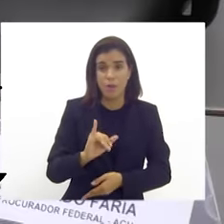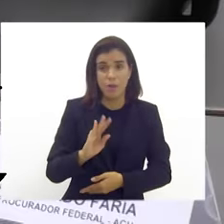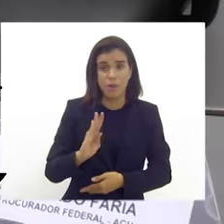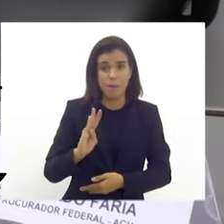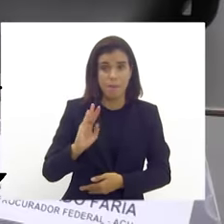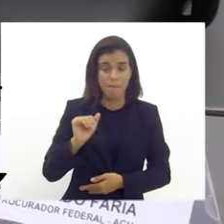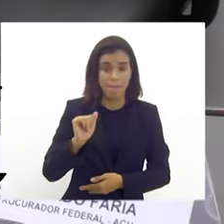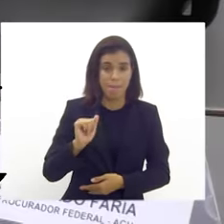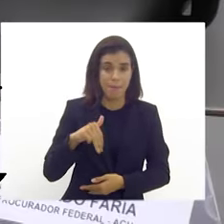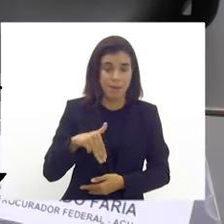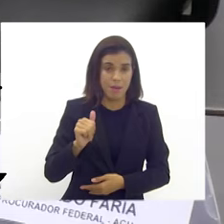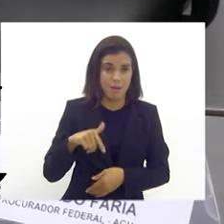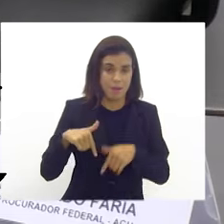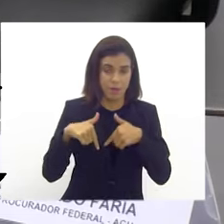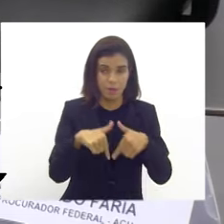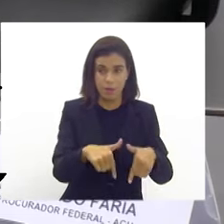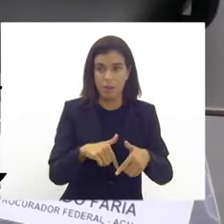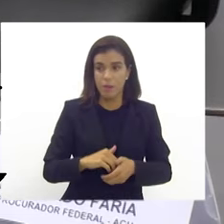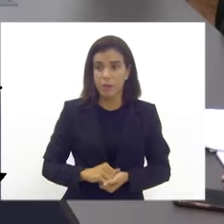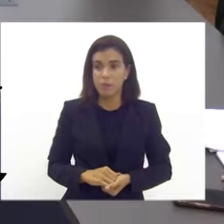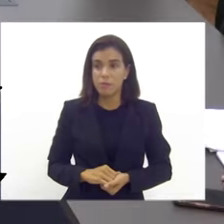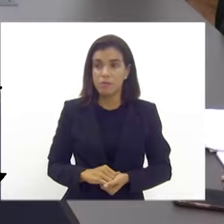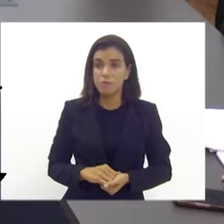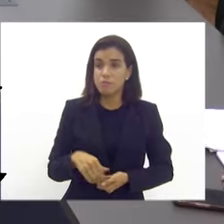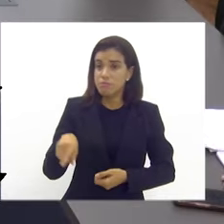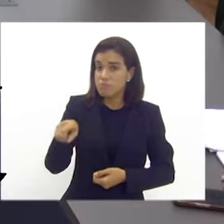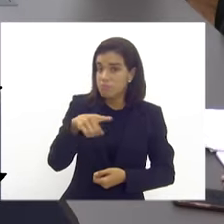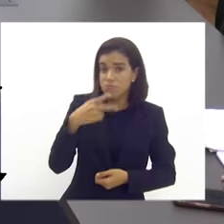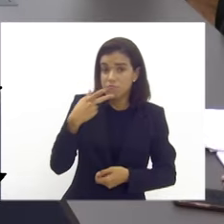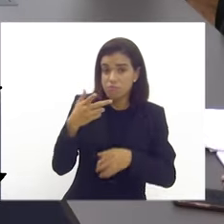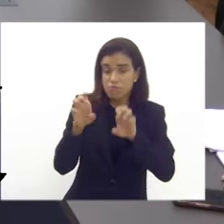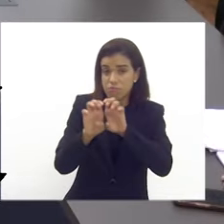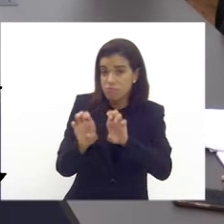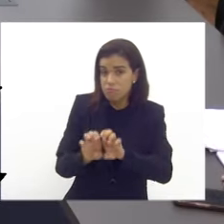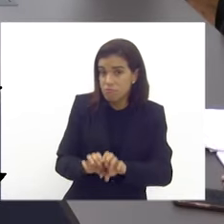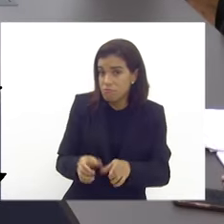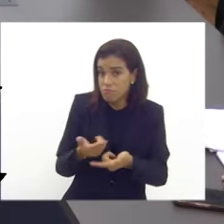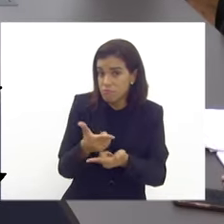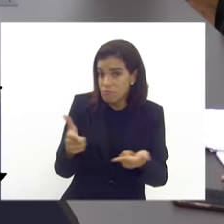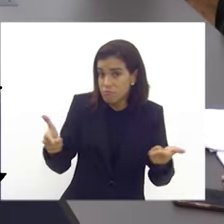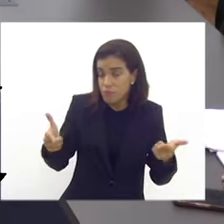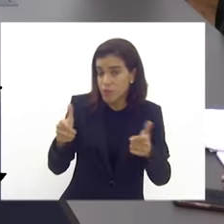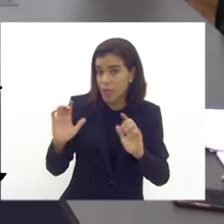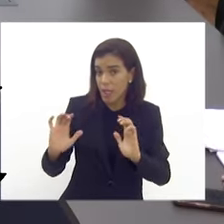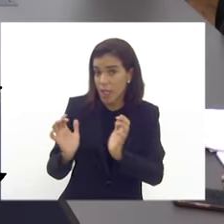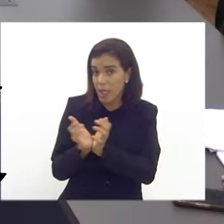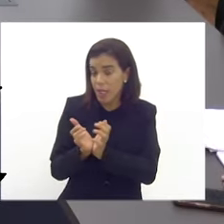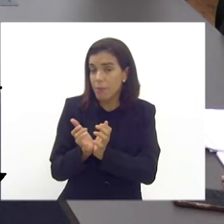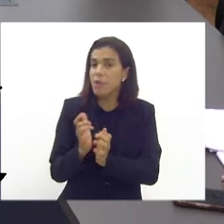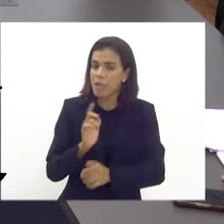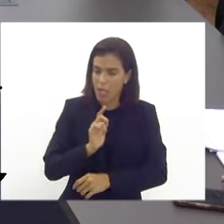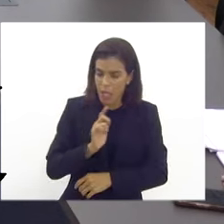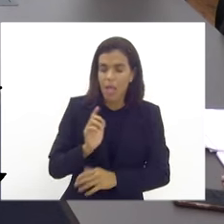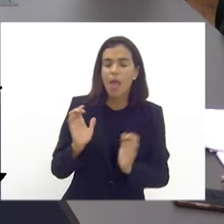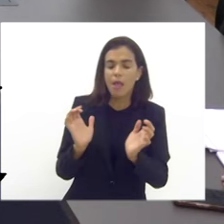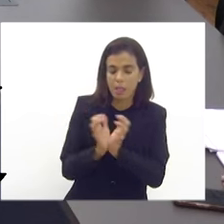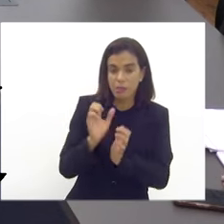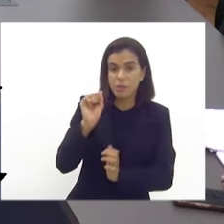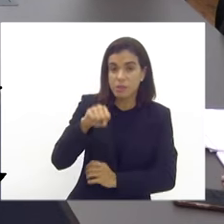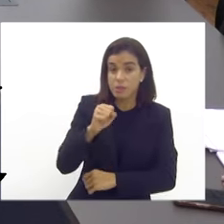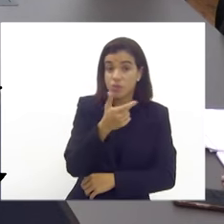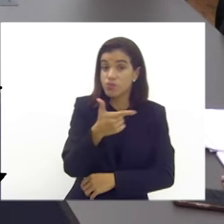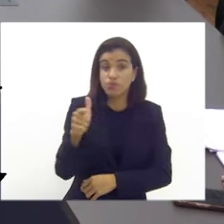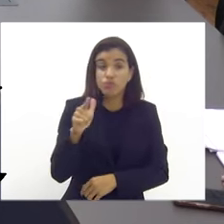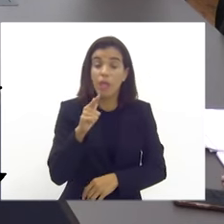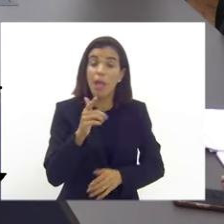PR foi mesma coisa que o Bruno Dantas falou que vocês dizem que não tem estrutura não tem equipe não tem efetivo temos efetiva não tem